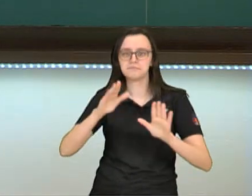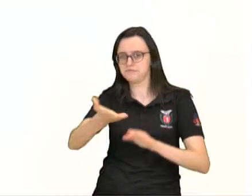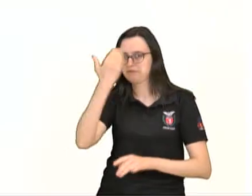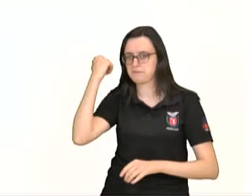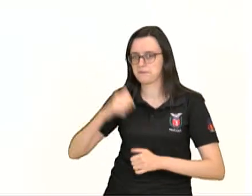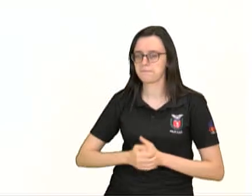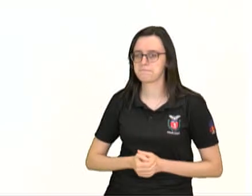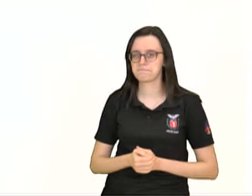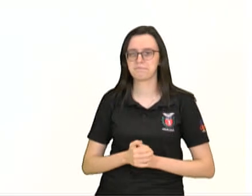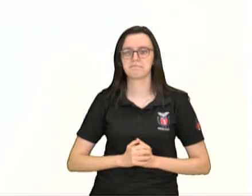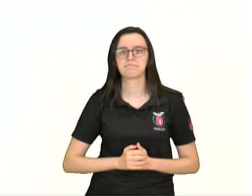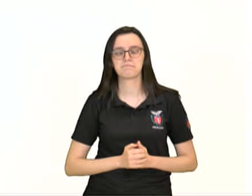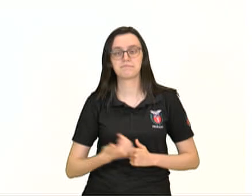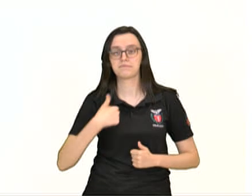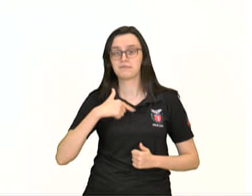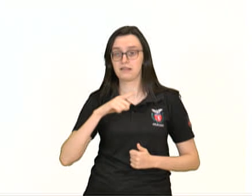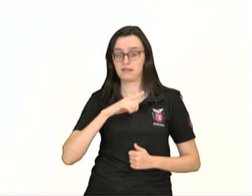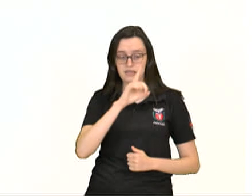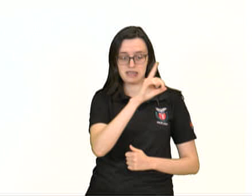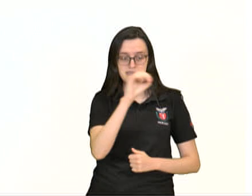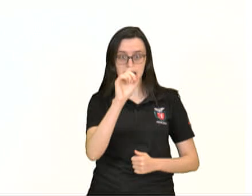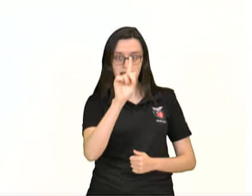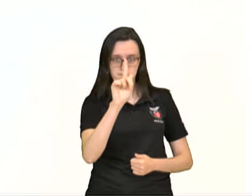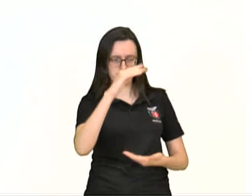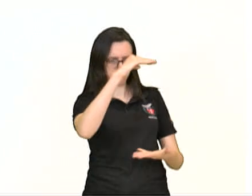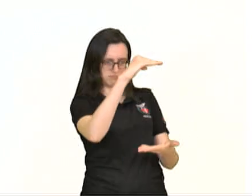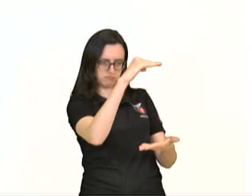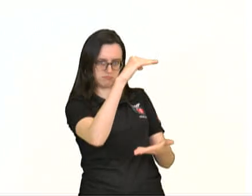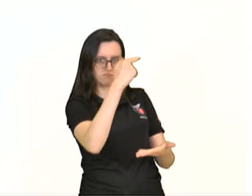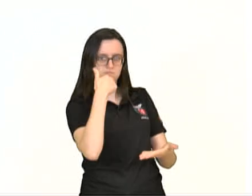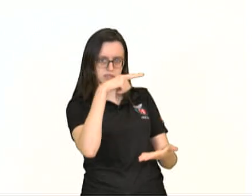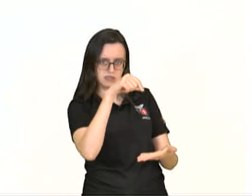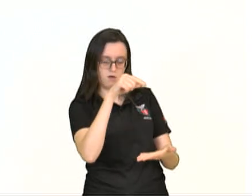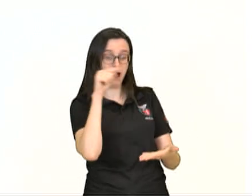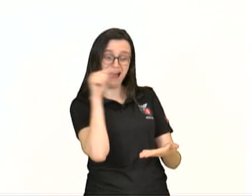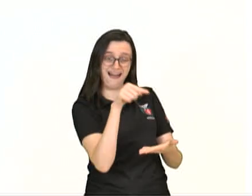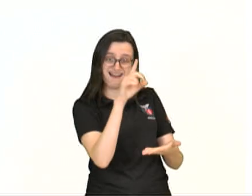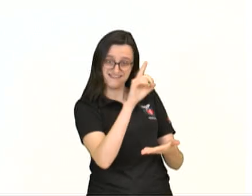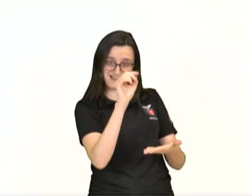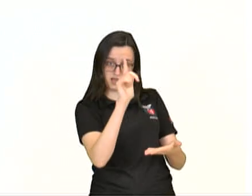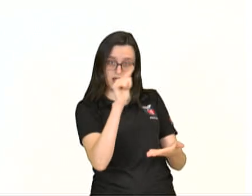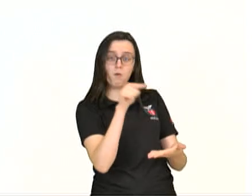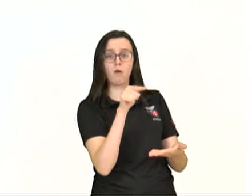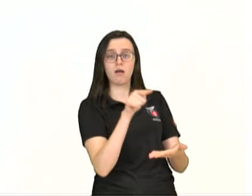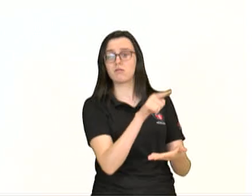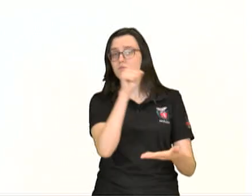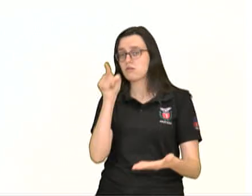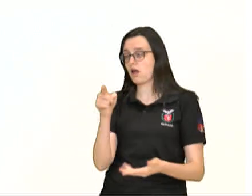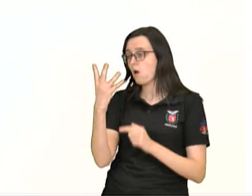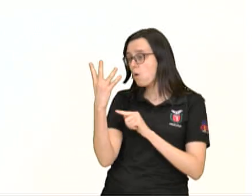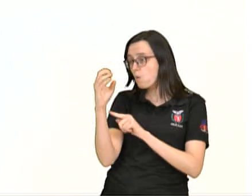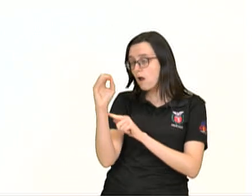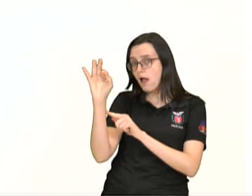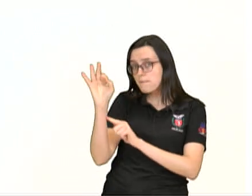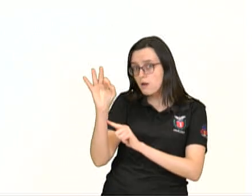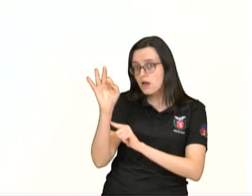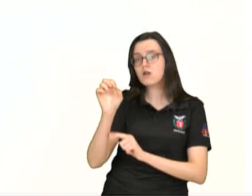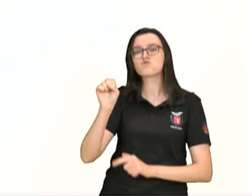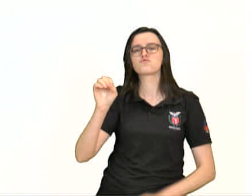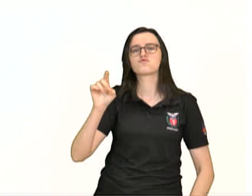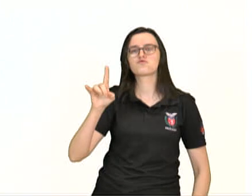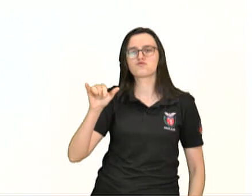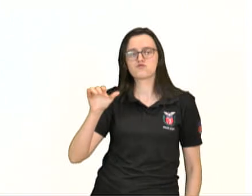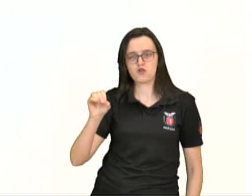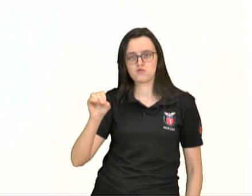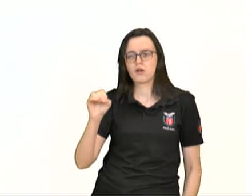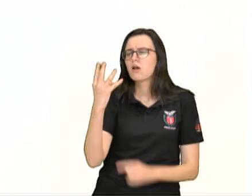então. Eu tenho 100 gramas de sal refinado e ele me disse que desses 100 gramas, 40% é sódio.